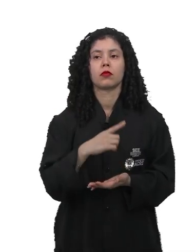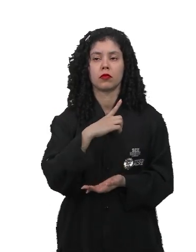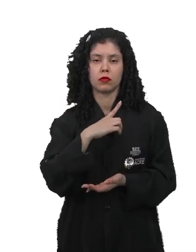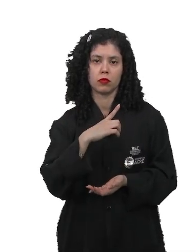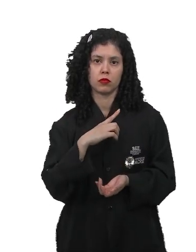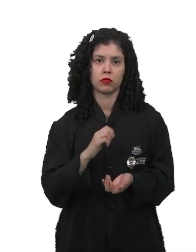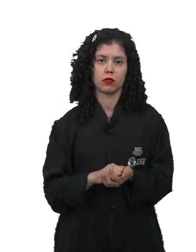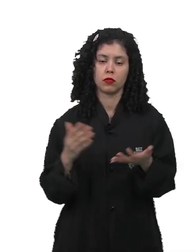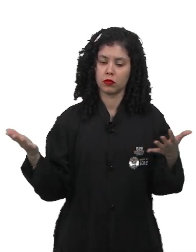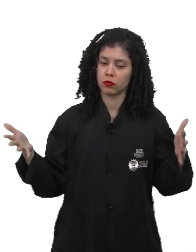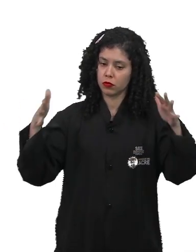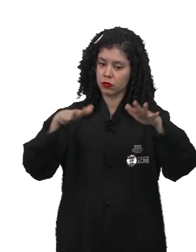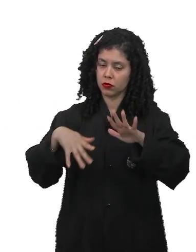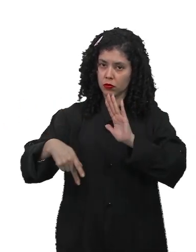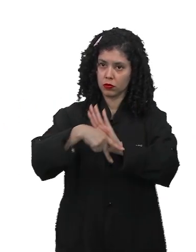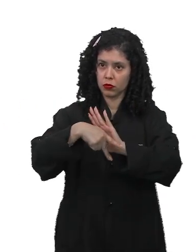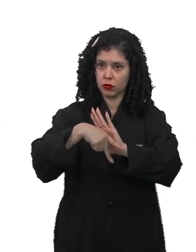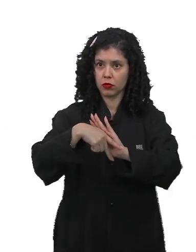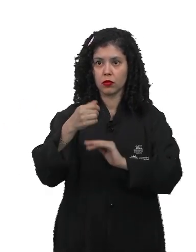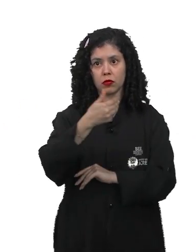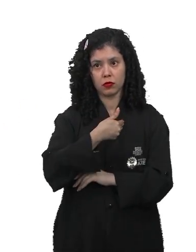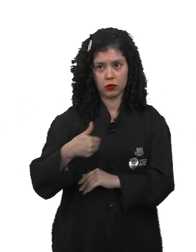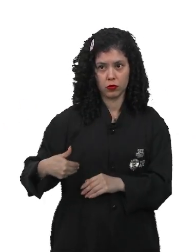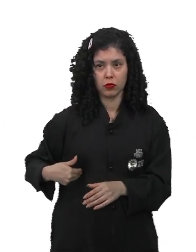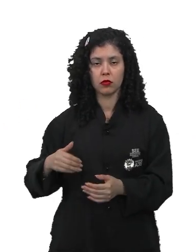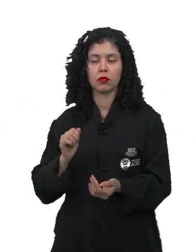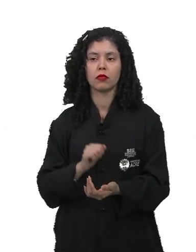temos a inclusão na agenda pública.